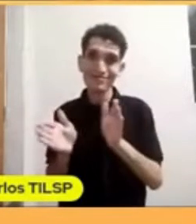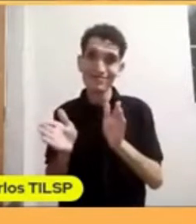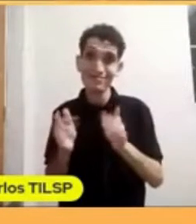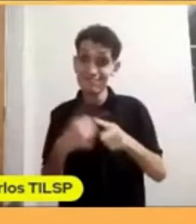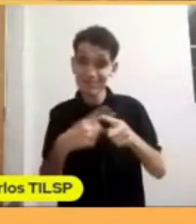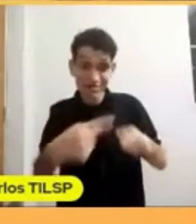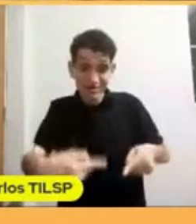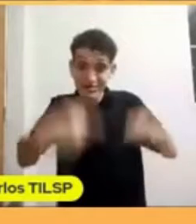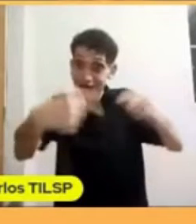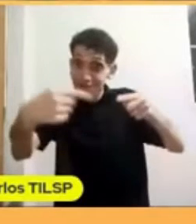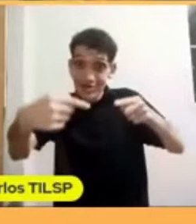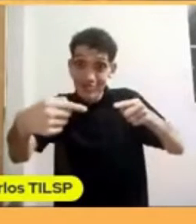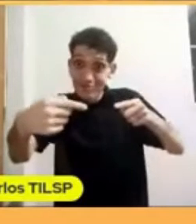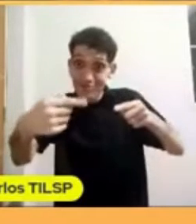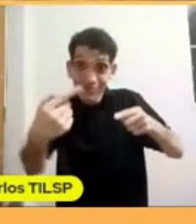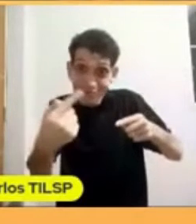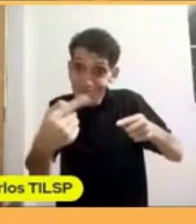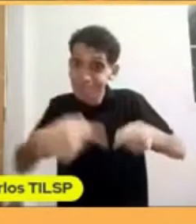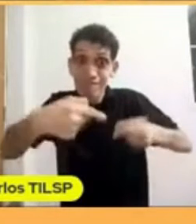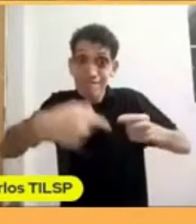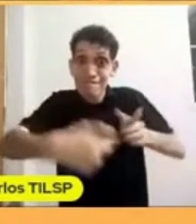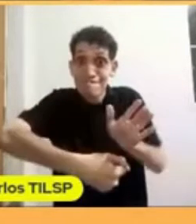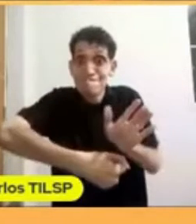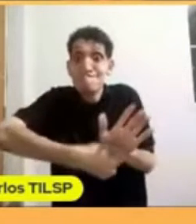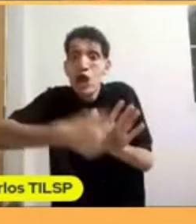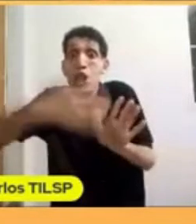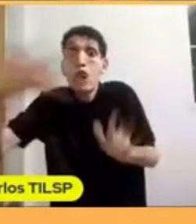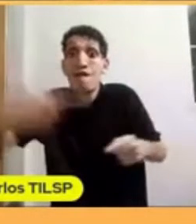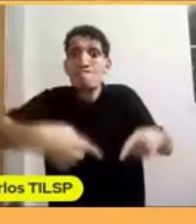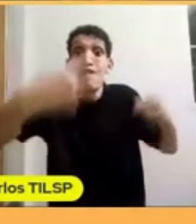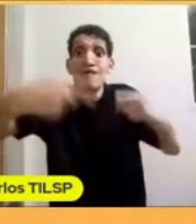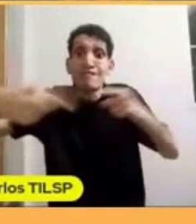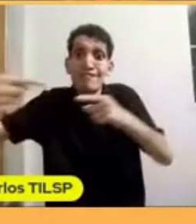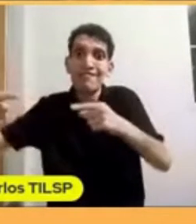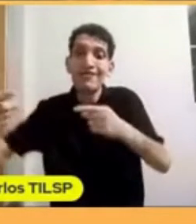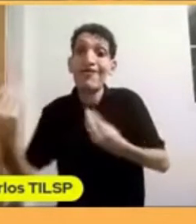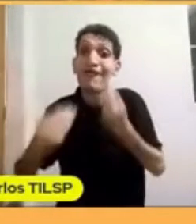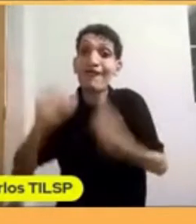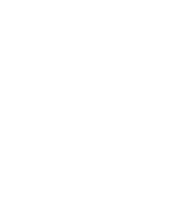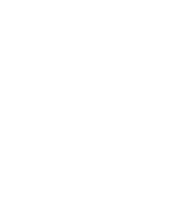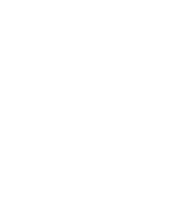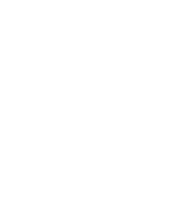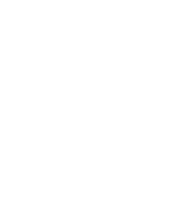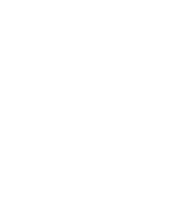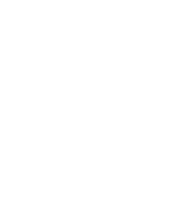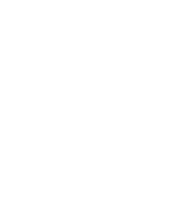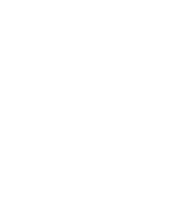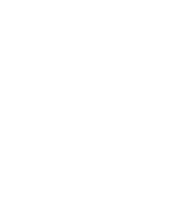gente pensar em soluções diferentes naquilo que a gente está realizando, tá certo?